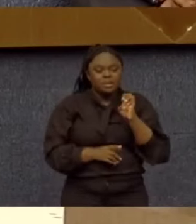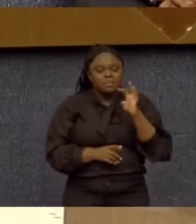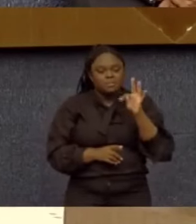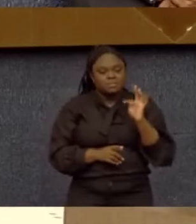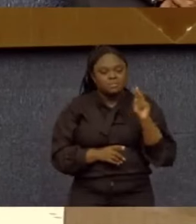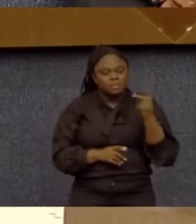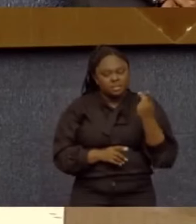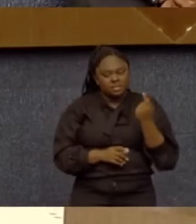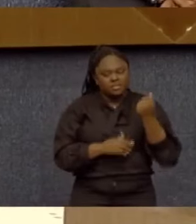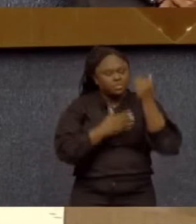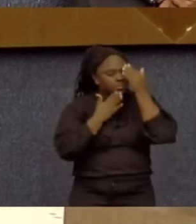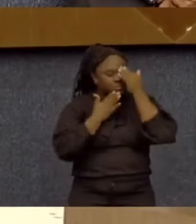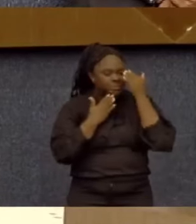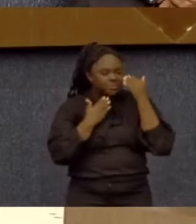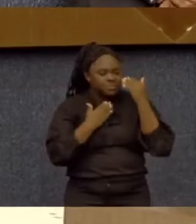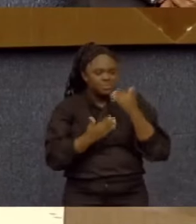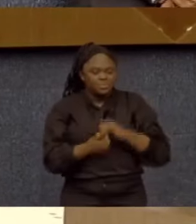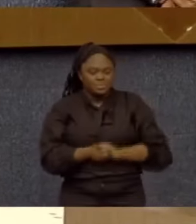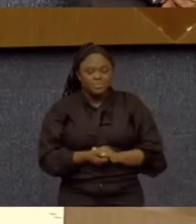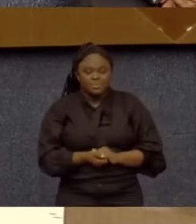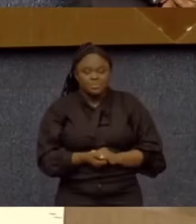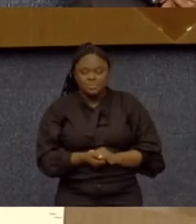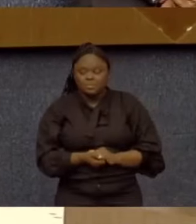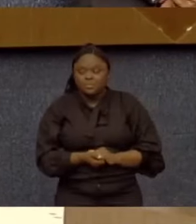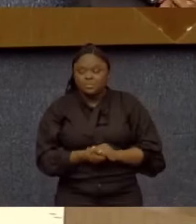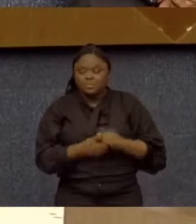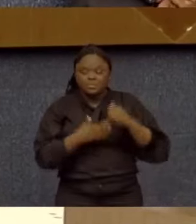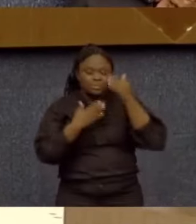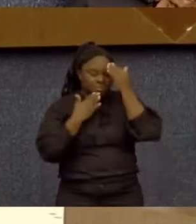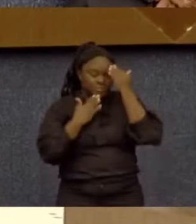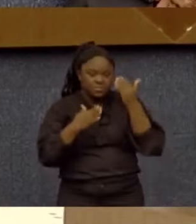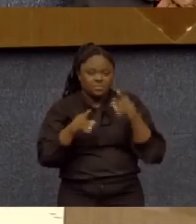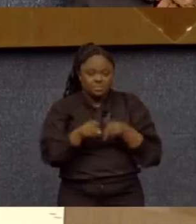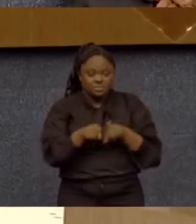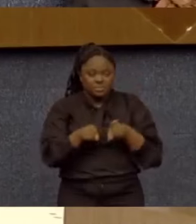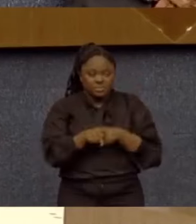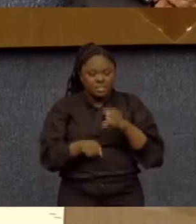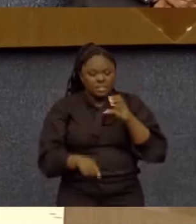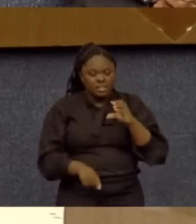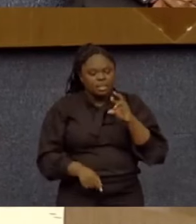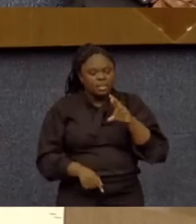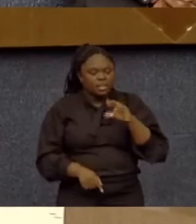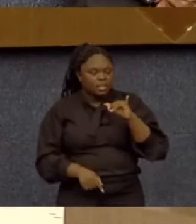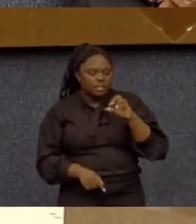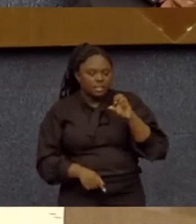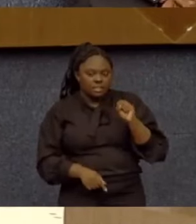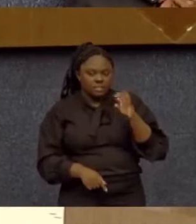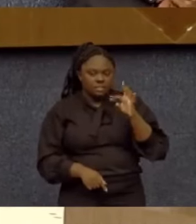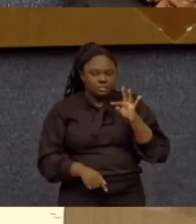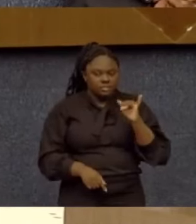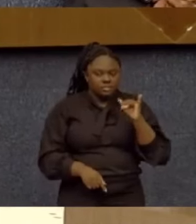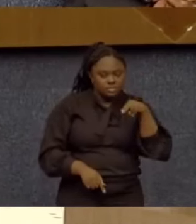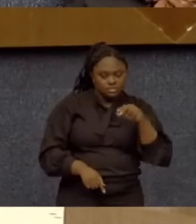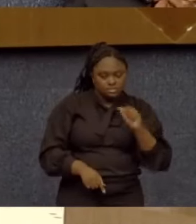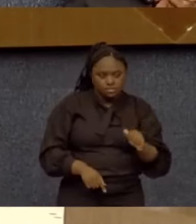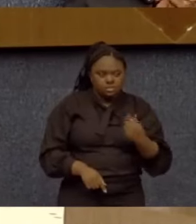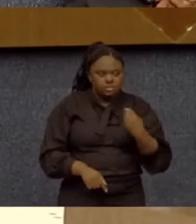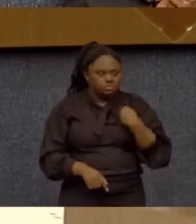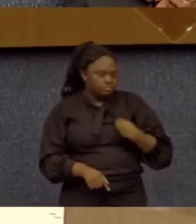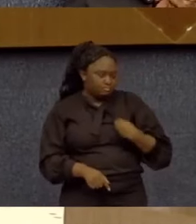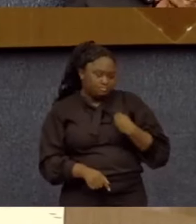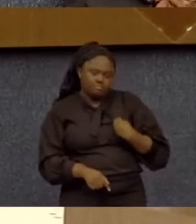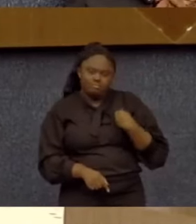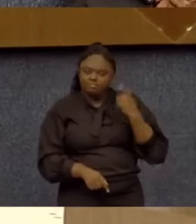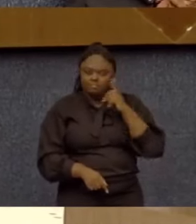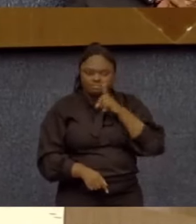Camelo, gratidão. Gratidão também a Cristina Botrel, que não pôde estar presente, mas que sempre auxilia